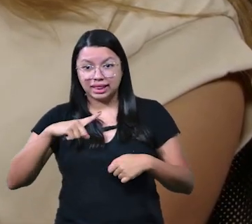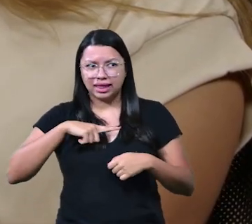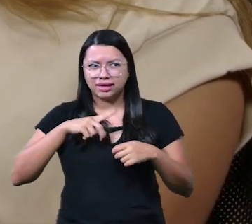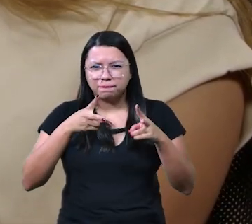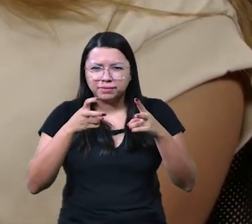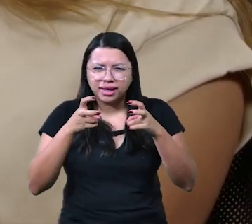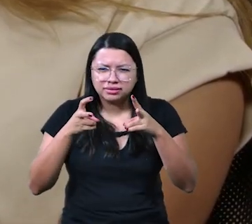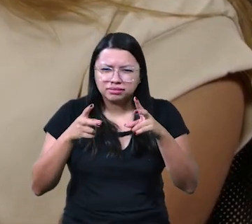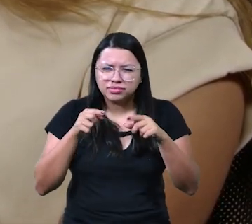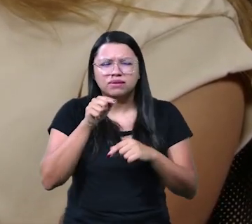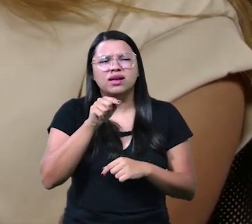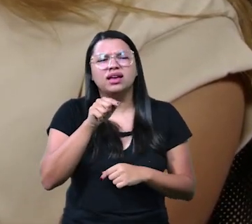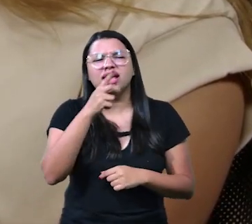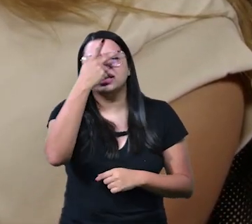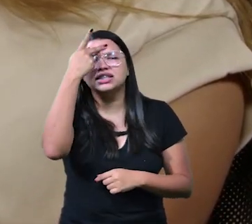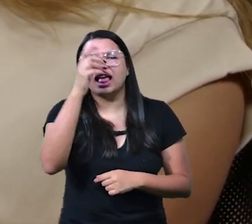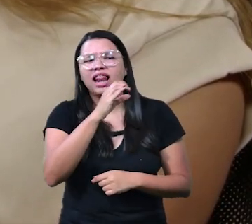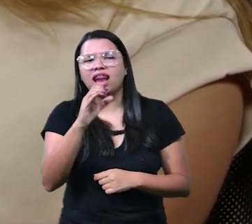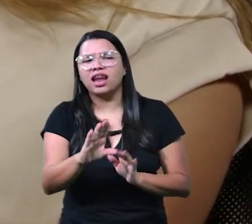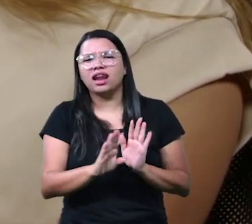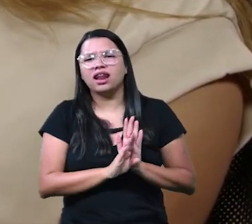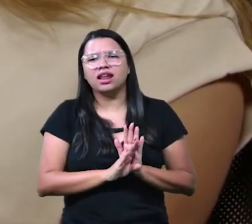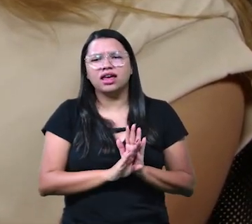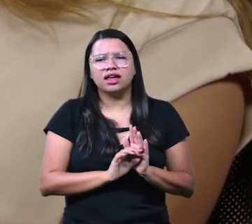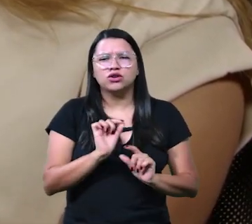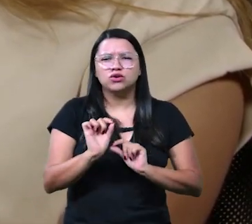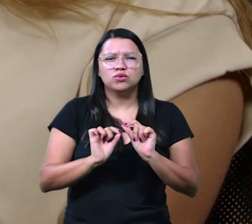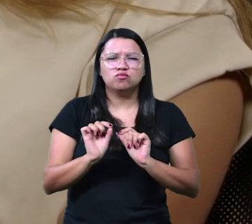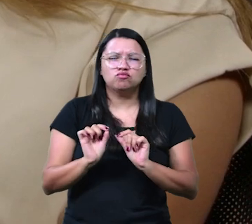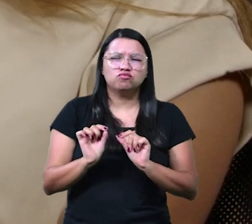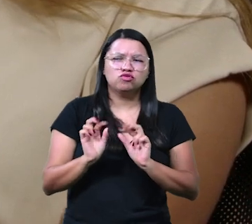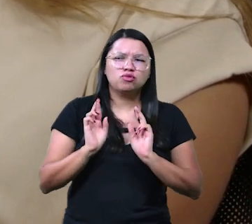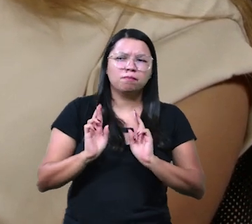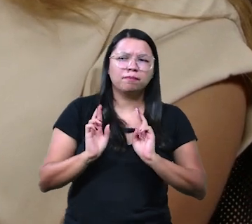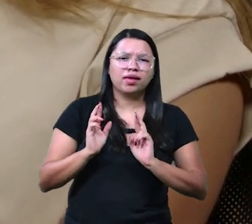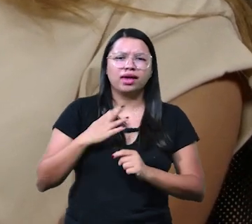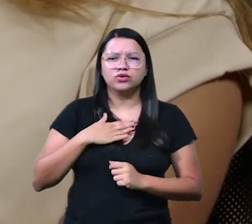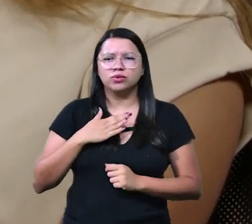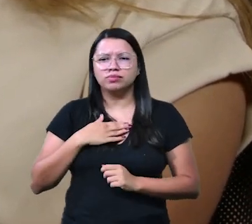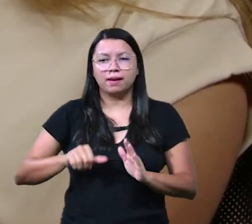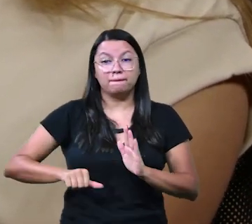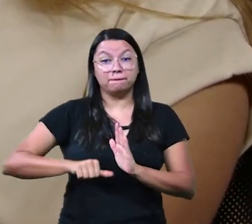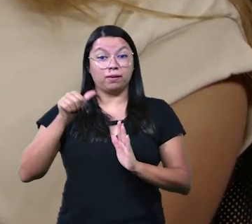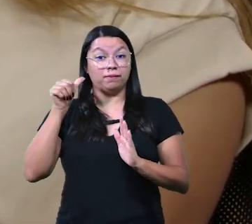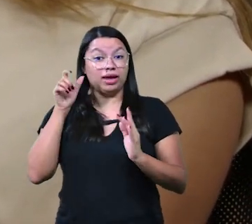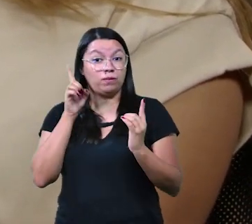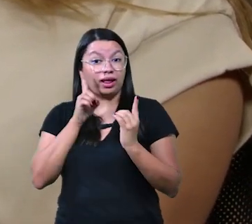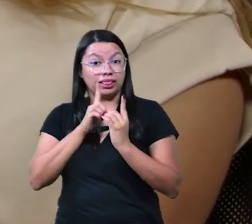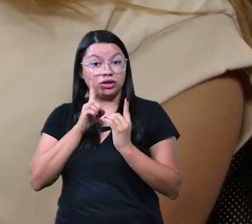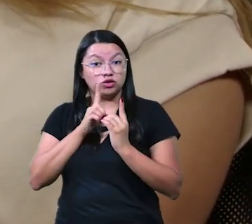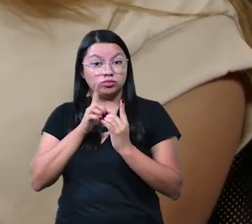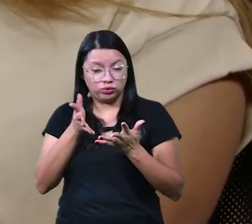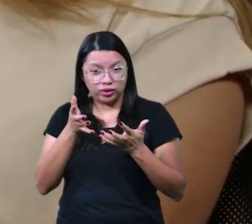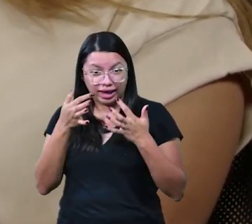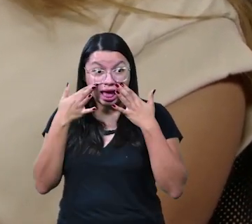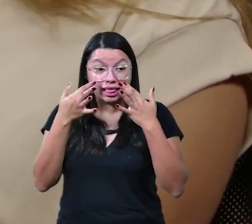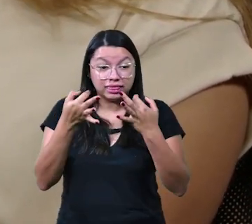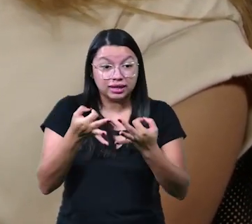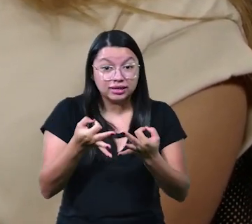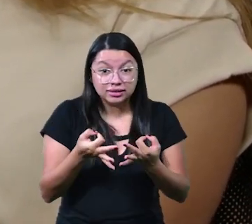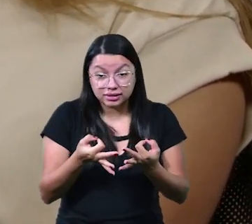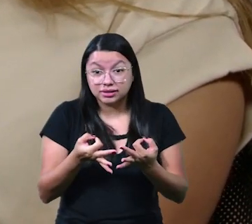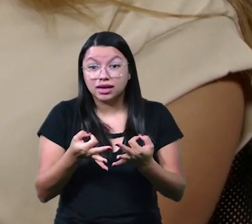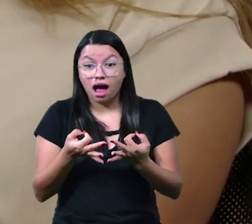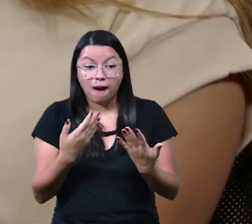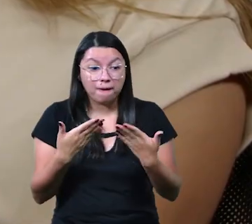perceber quem é esse cliente que está chegando, né? O que que ele quer de mim nesse primeiro atendimento? Ele quer mais atenção?